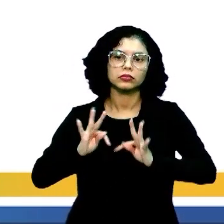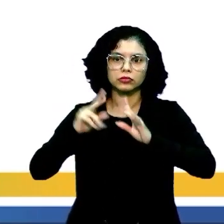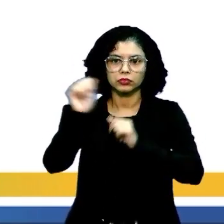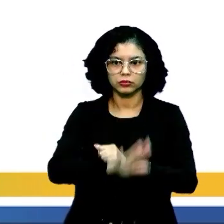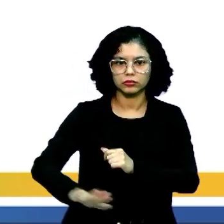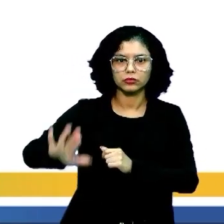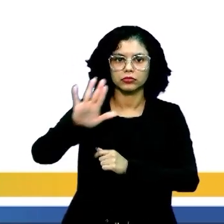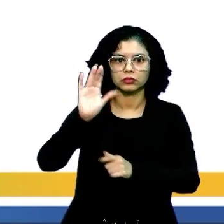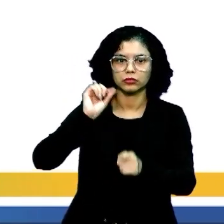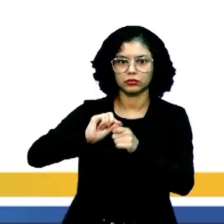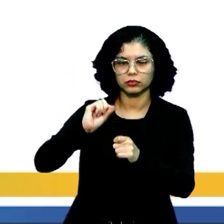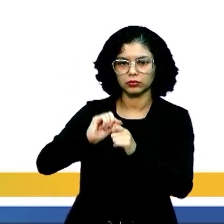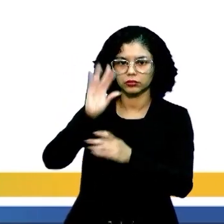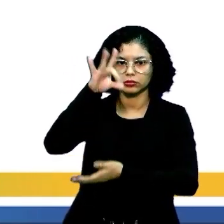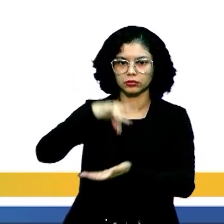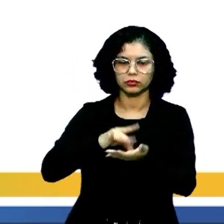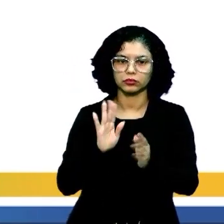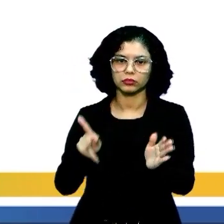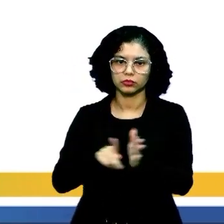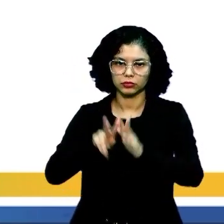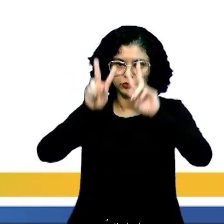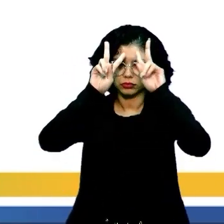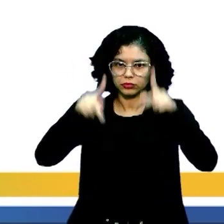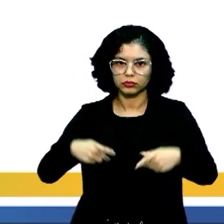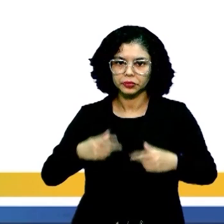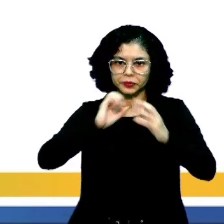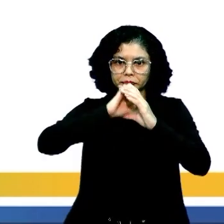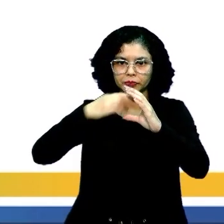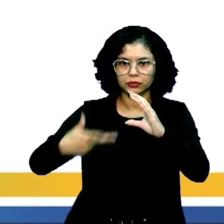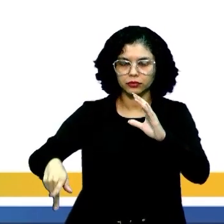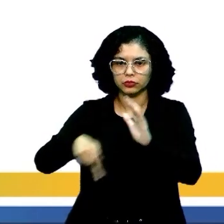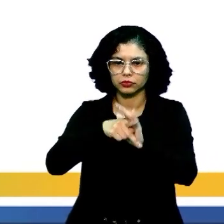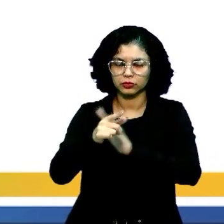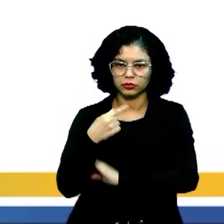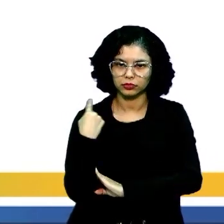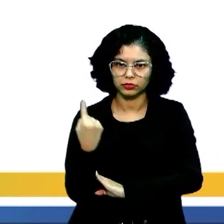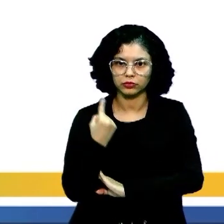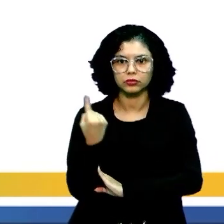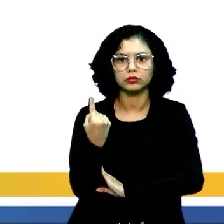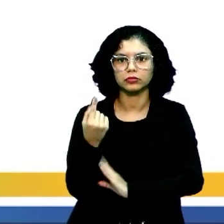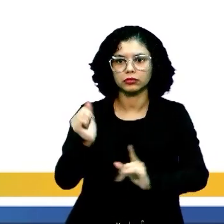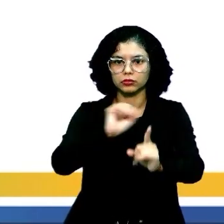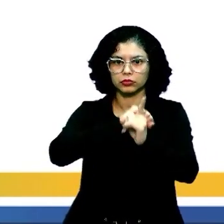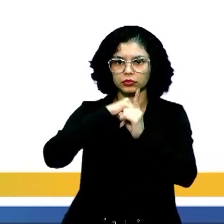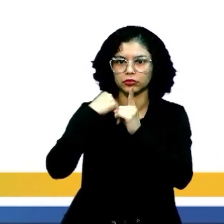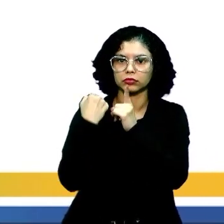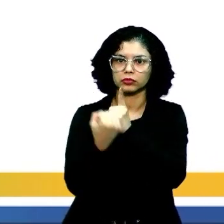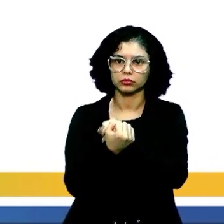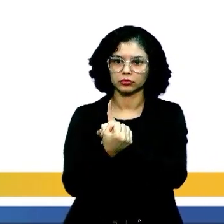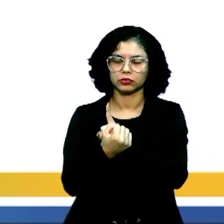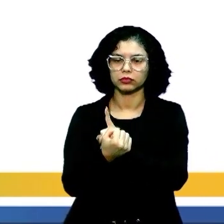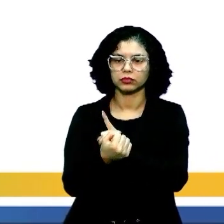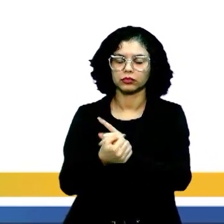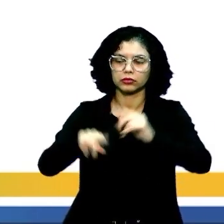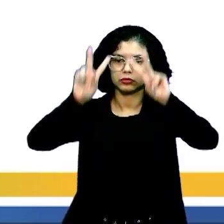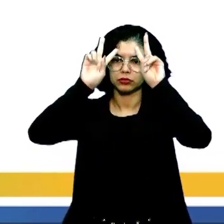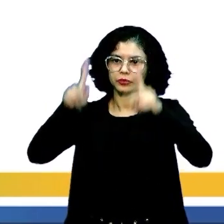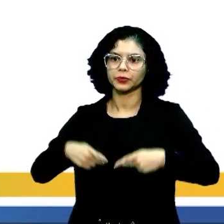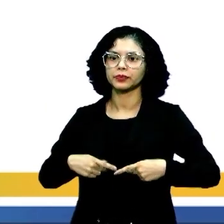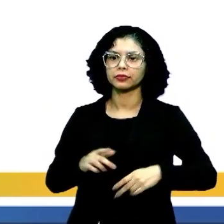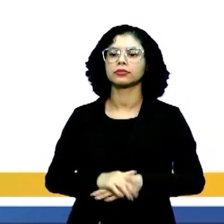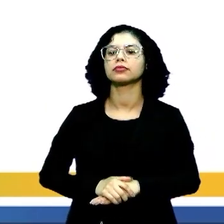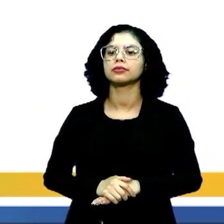a totalidade das realizações humanas, é uma característica exclusiva das